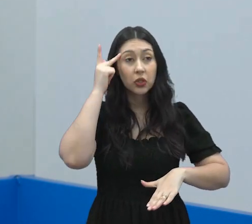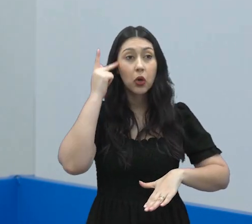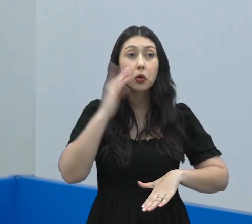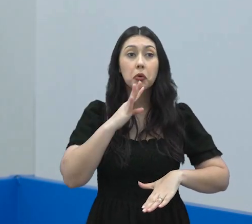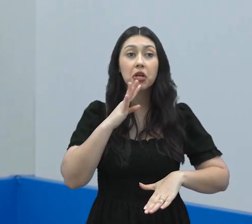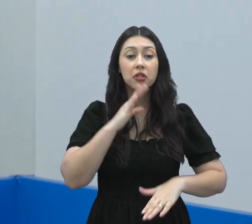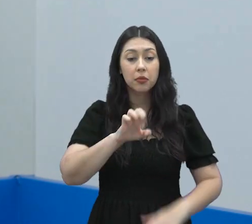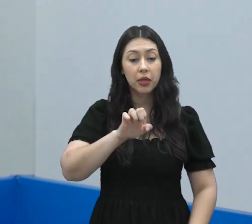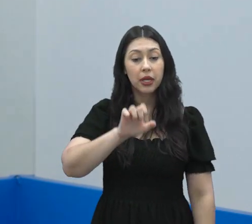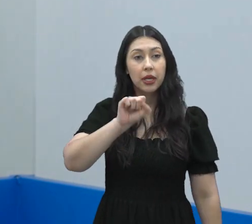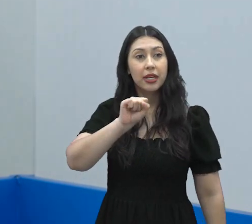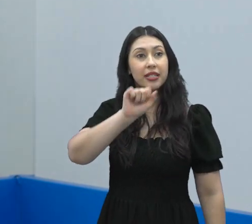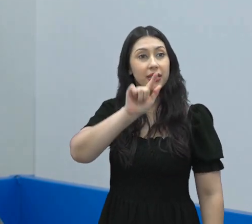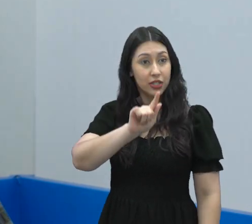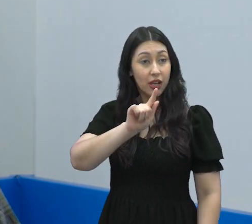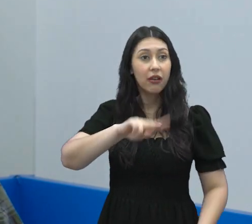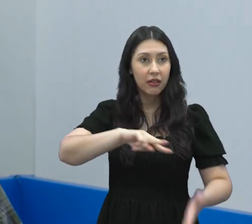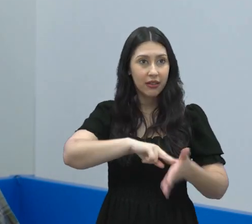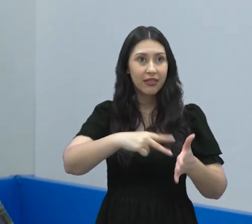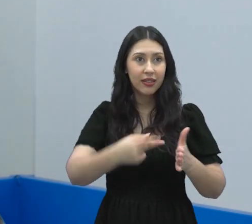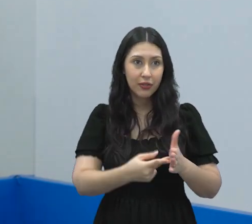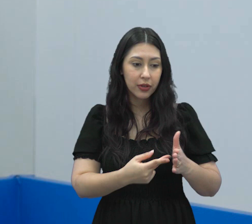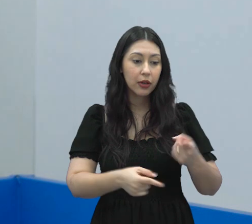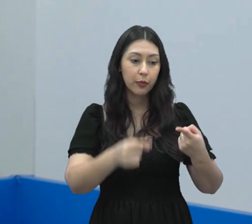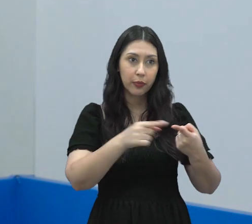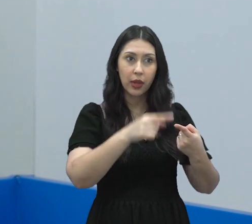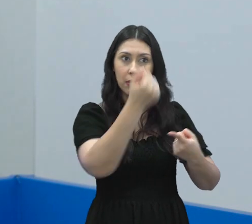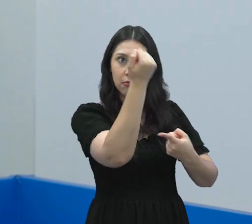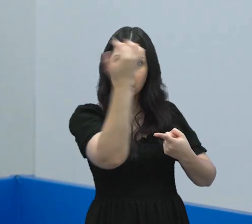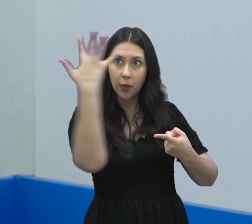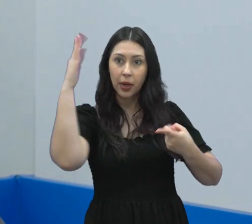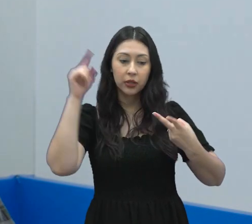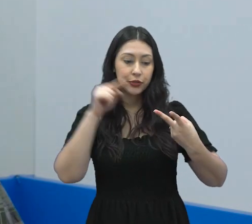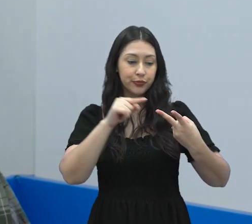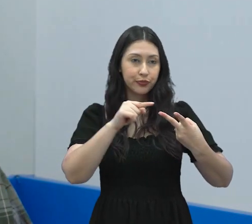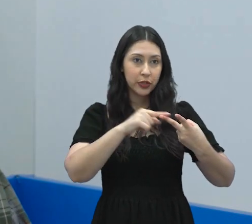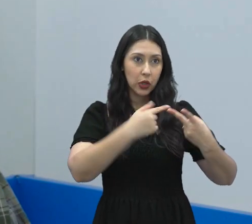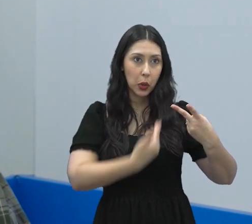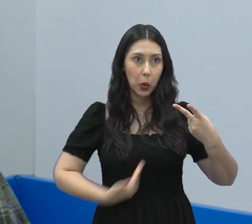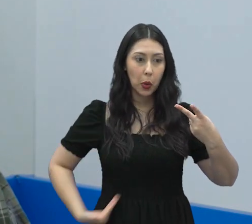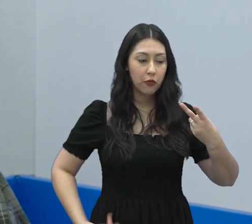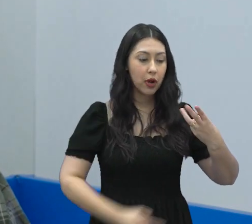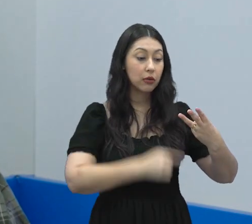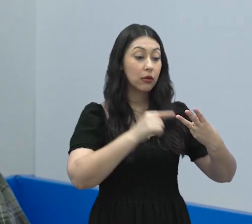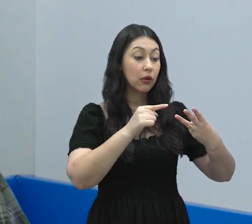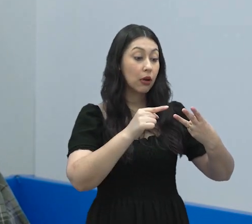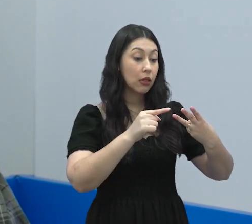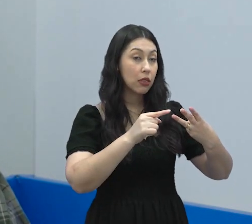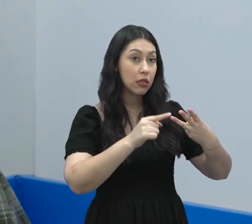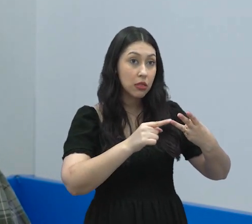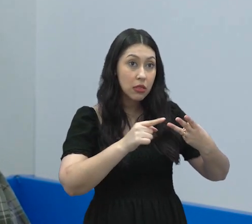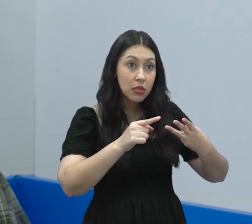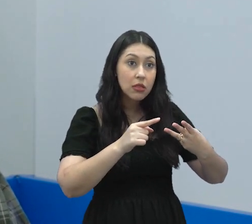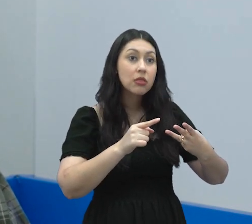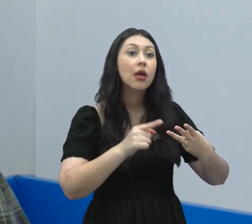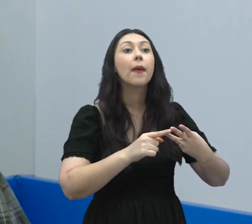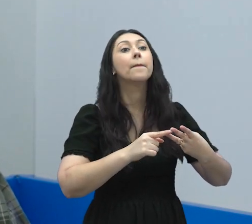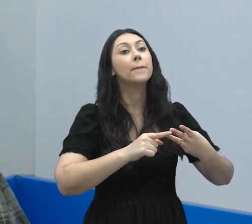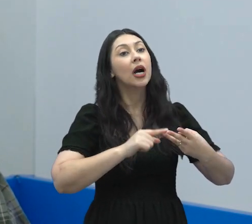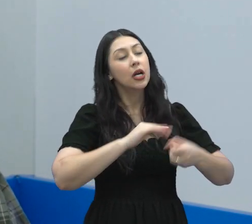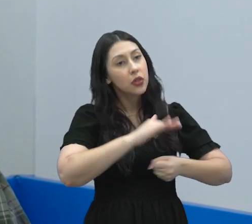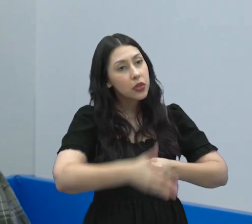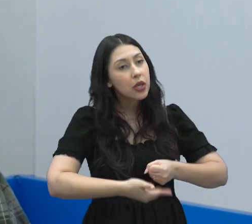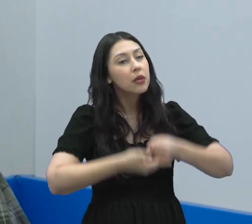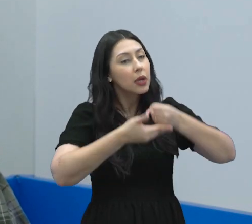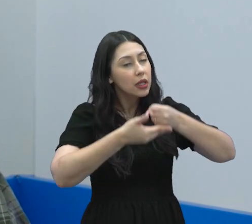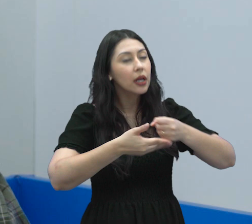como ESG, que é o Environmental, Social and Governance. Mas é importante o